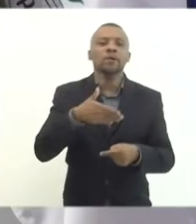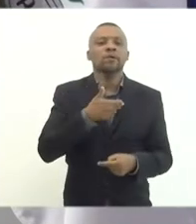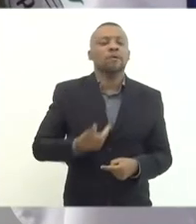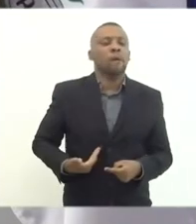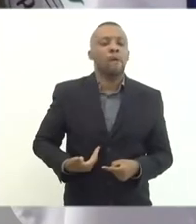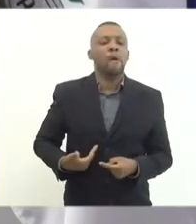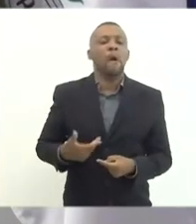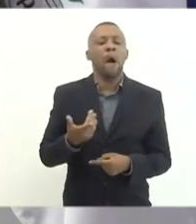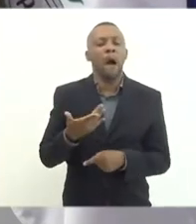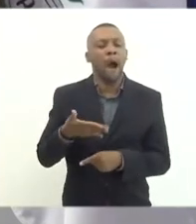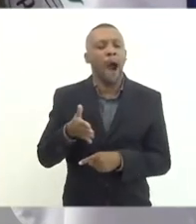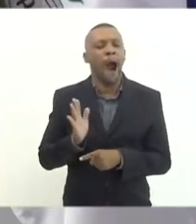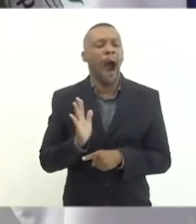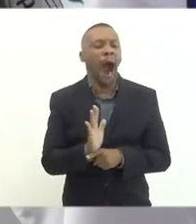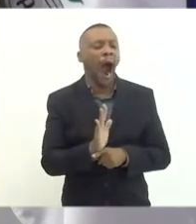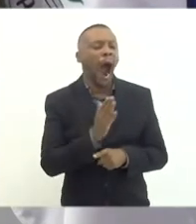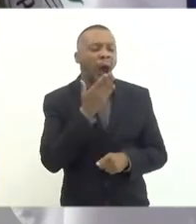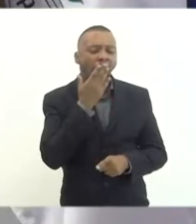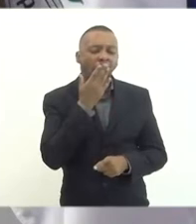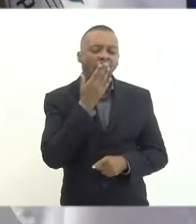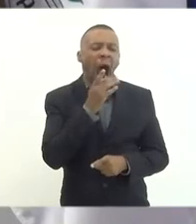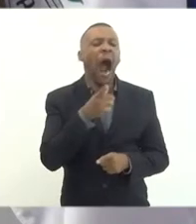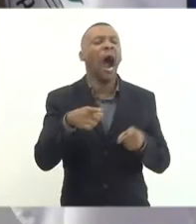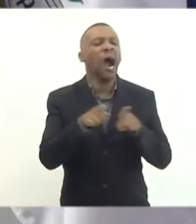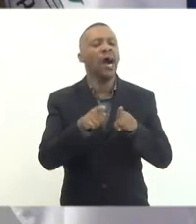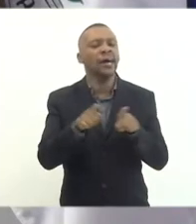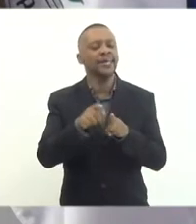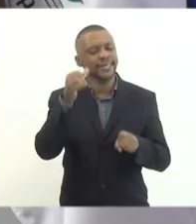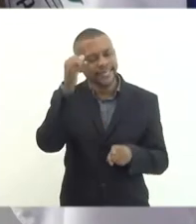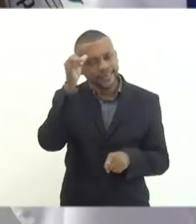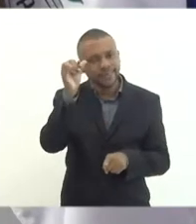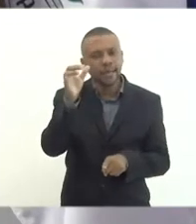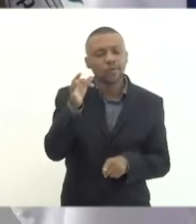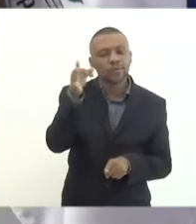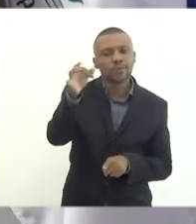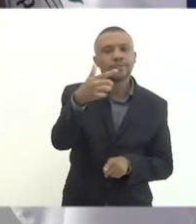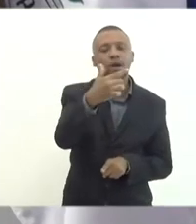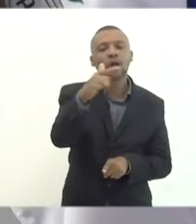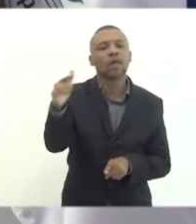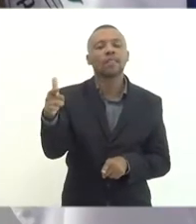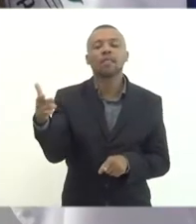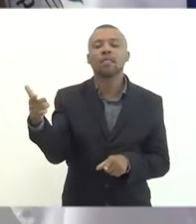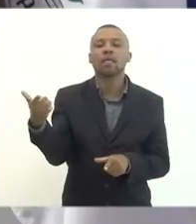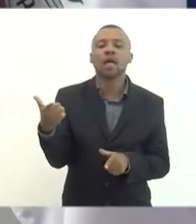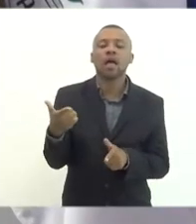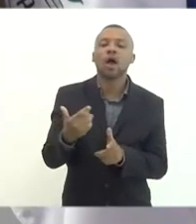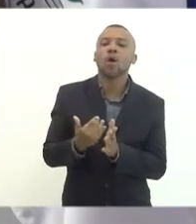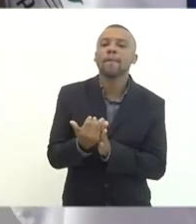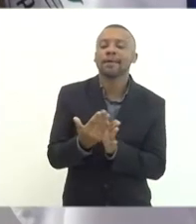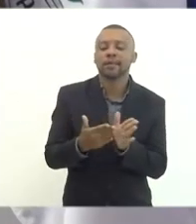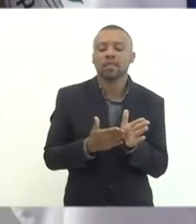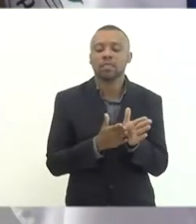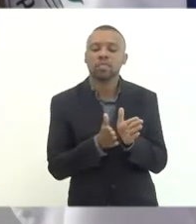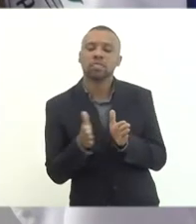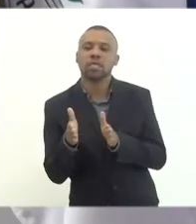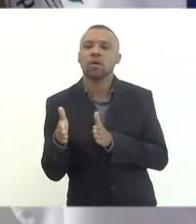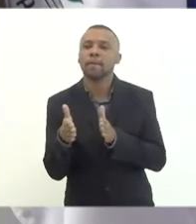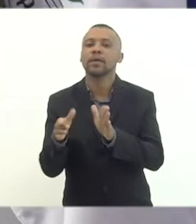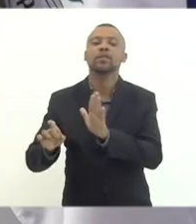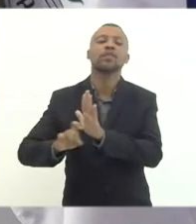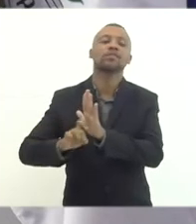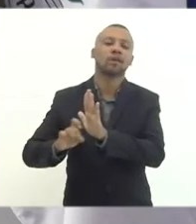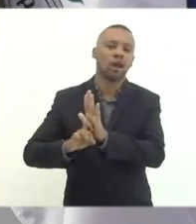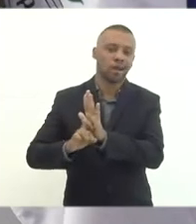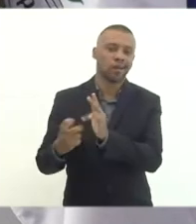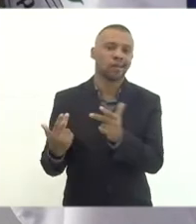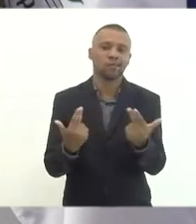ajudar quem já está e evitar que outros venham a aderir esta essa questão como casa que